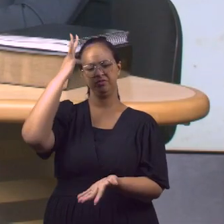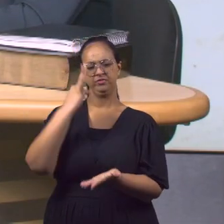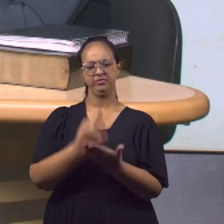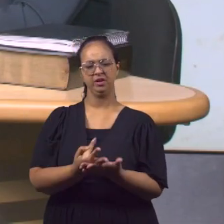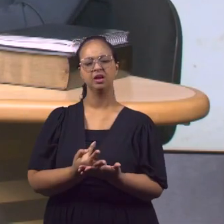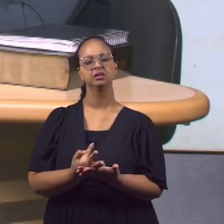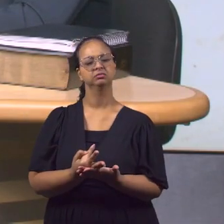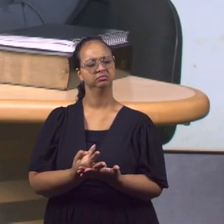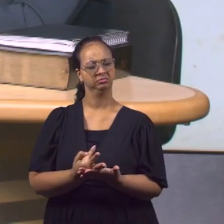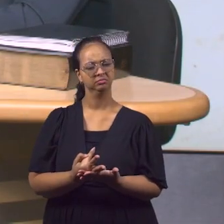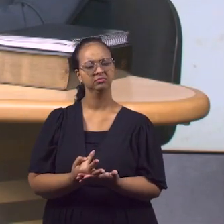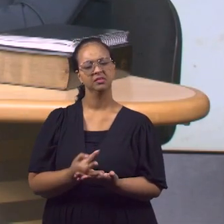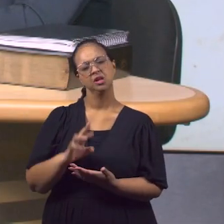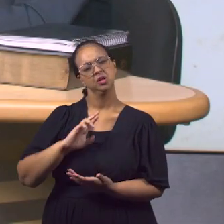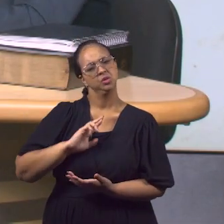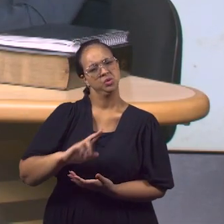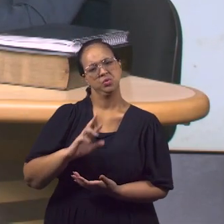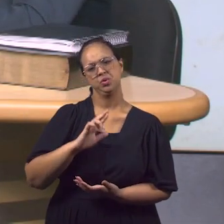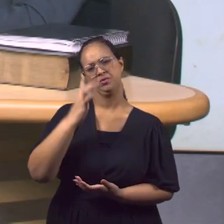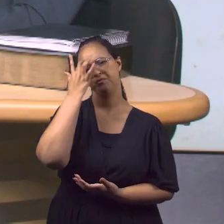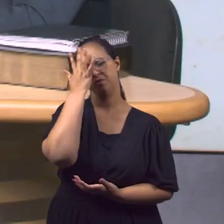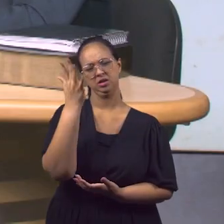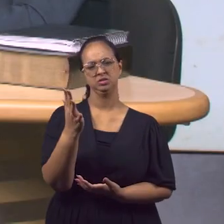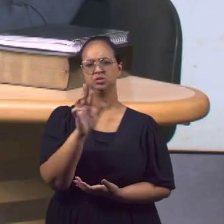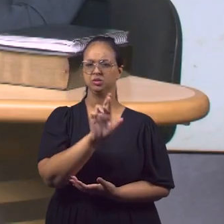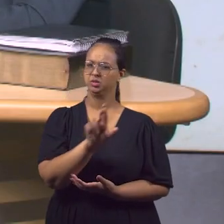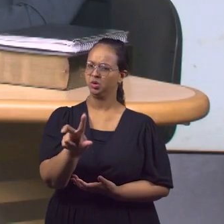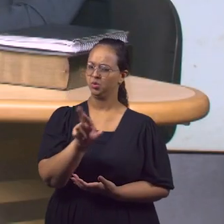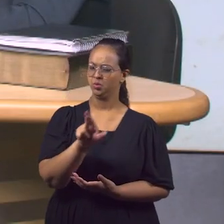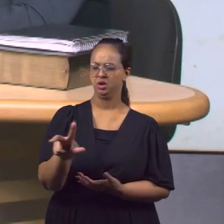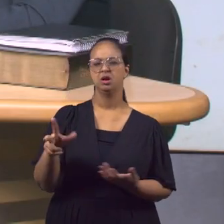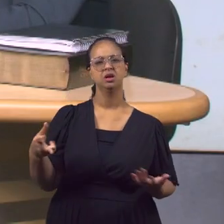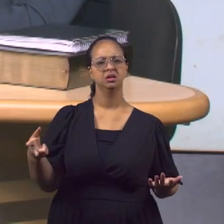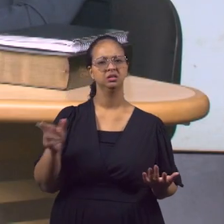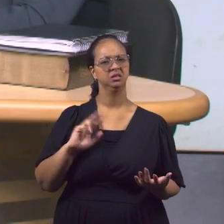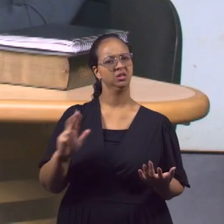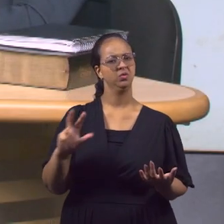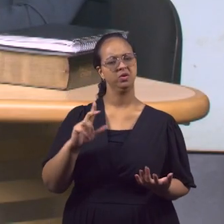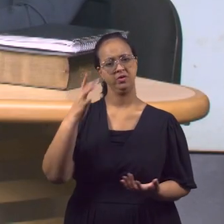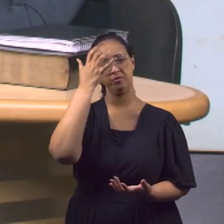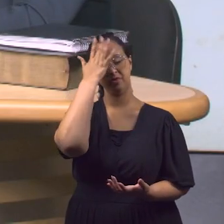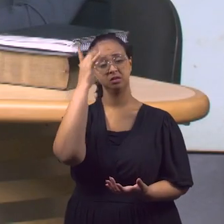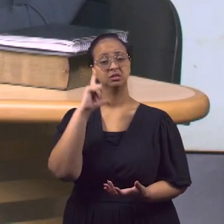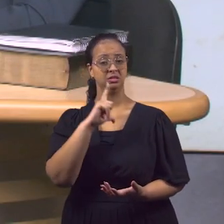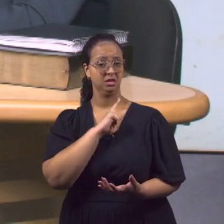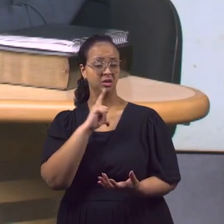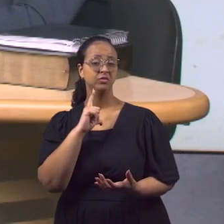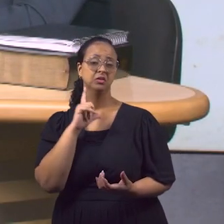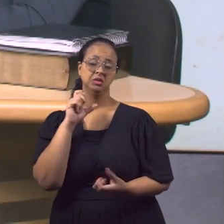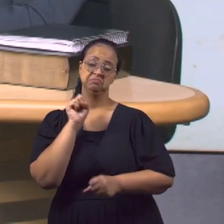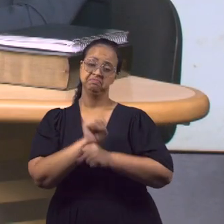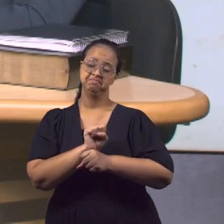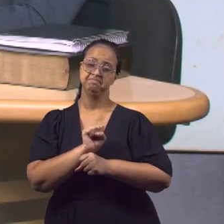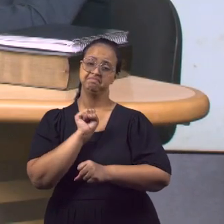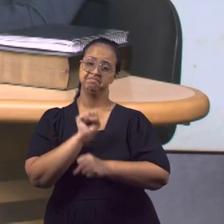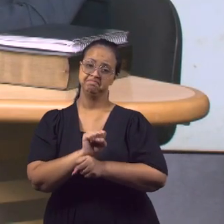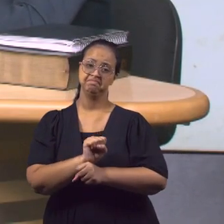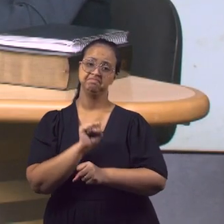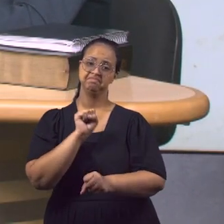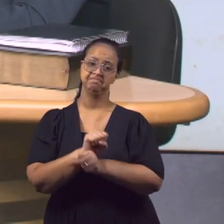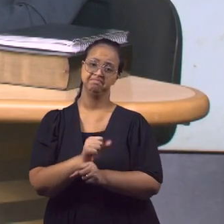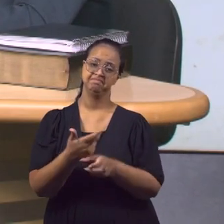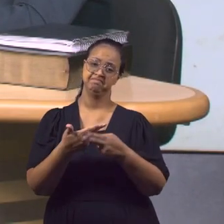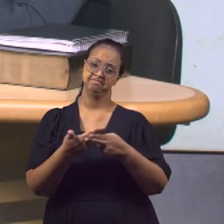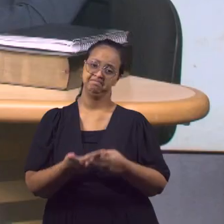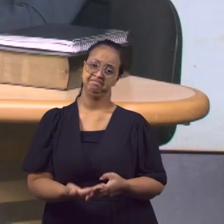fé, não é verdade? Não é fácil, nós entendemos que não é fácil estar debaixo de uma promessa e esperar esse tempo